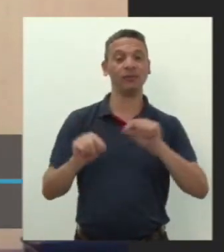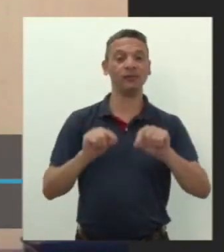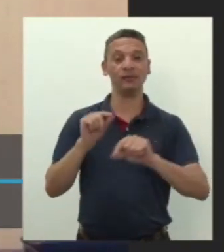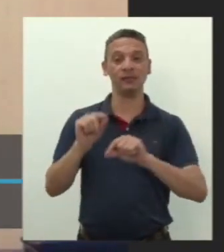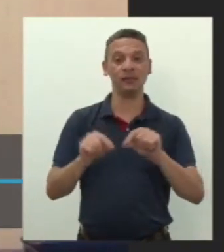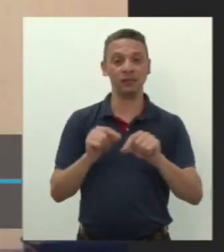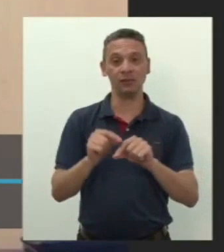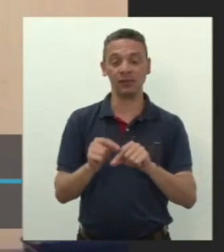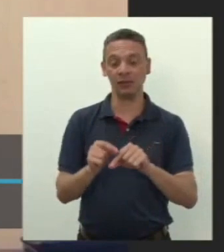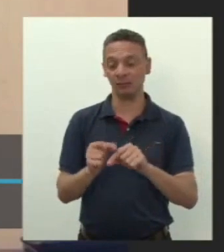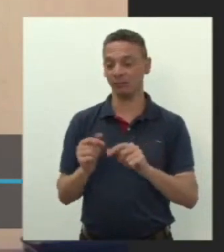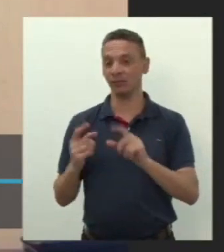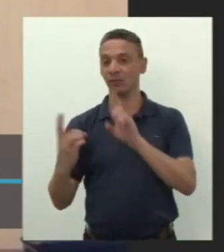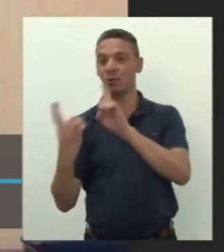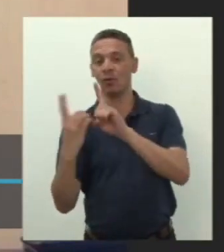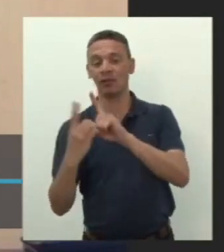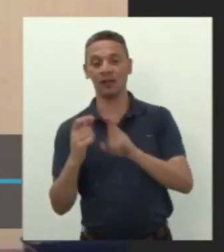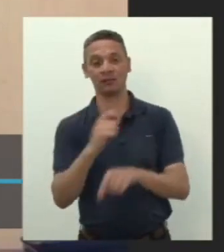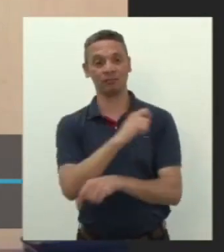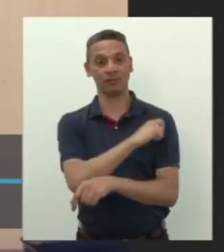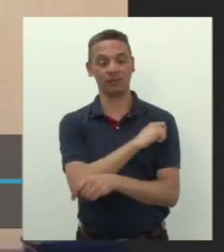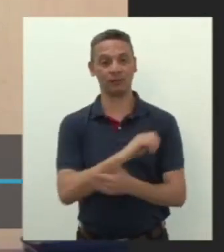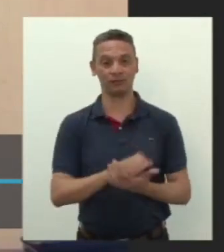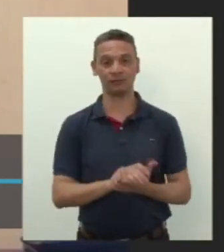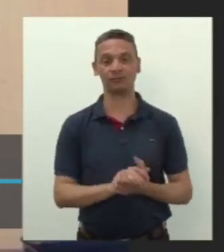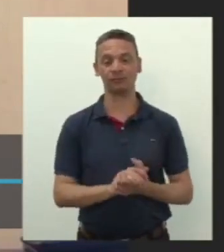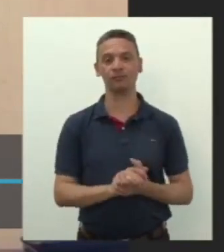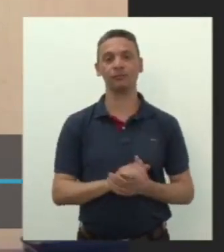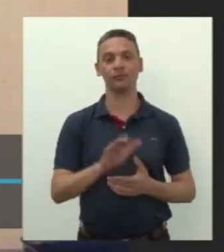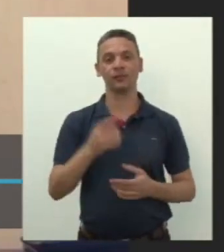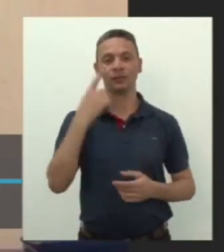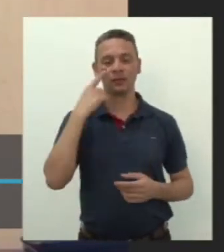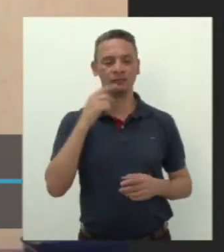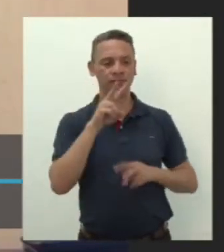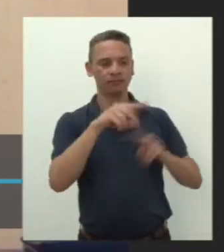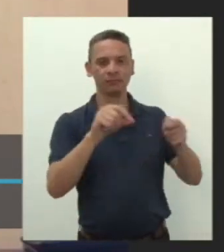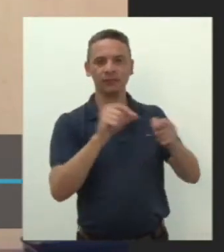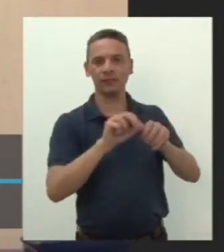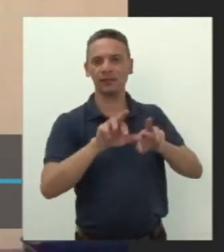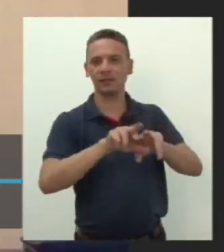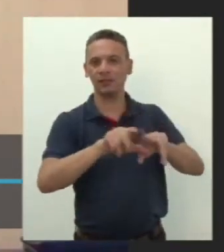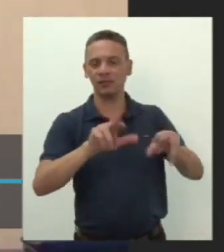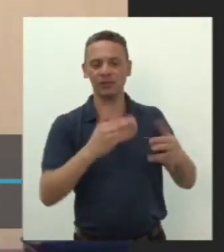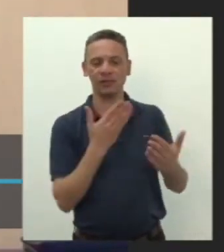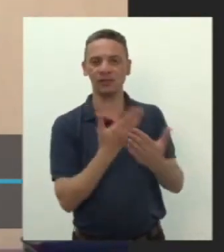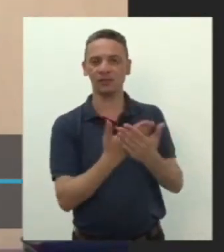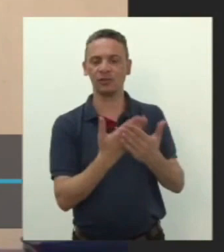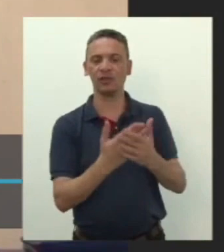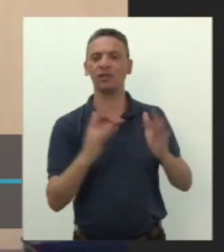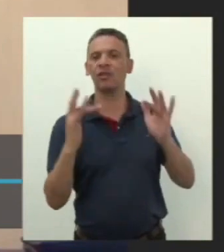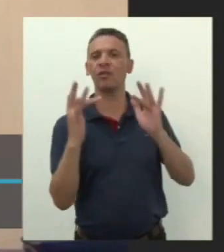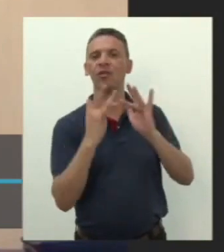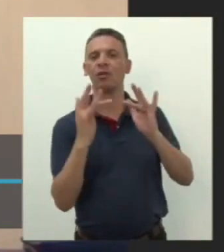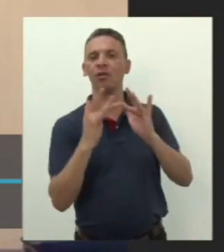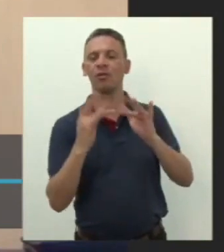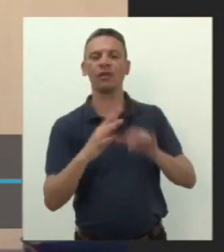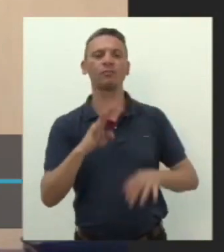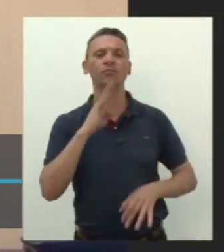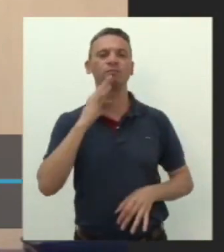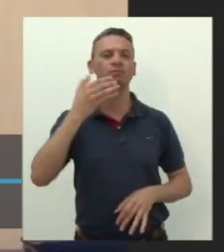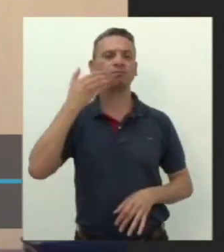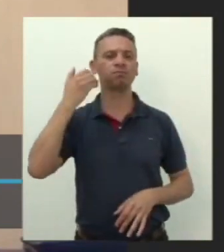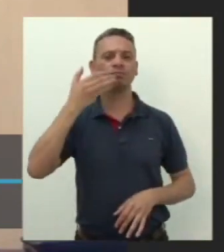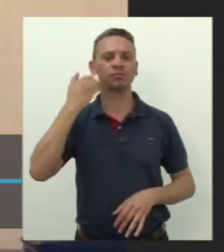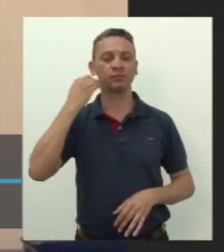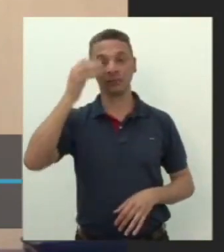por causa do isolamento, né. As ações que a gente reflete e pode proporcionar aos estudantes o contato com o objeto de conhecimento